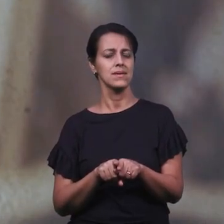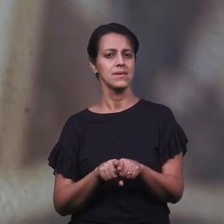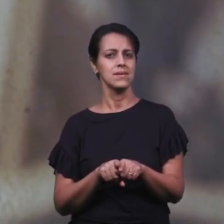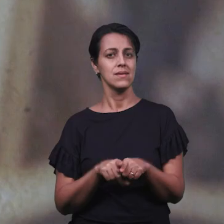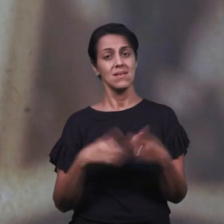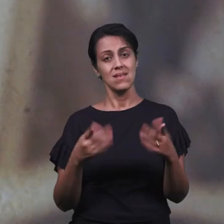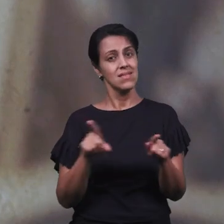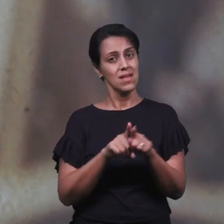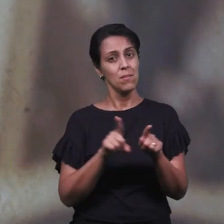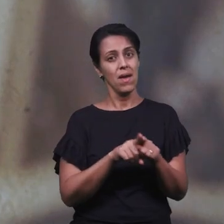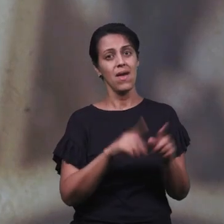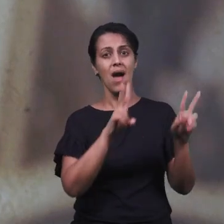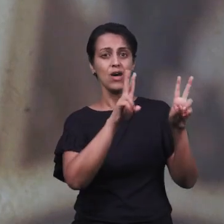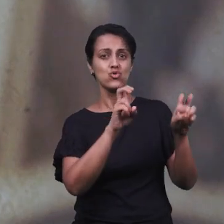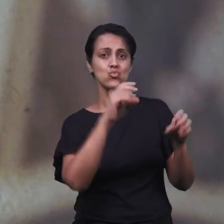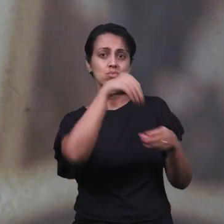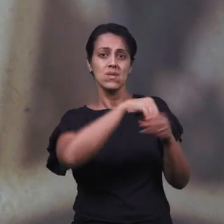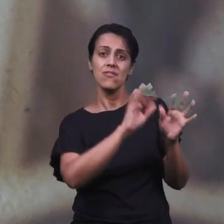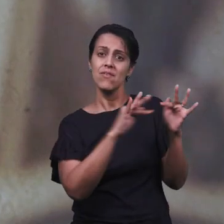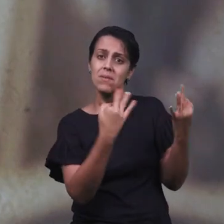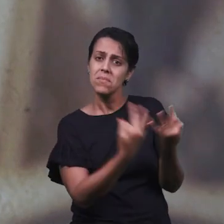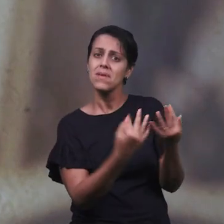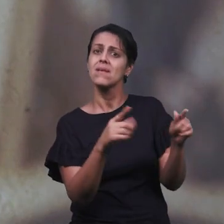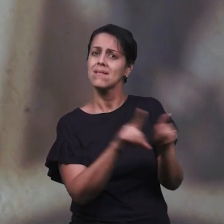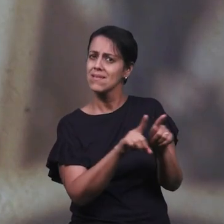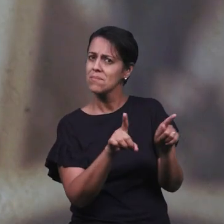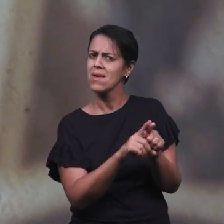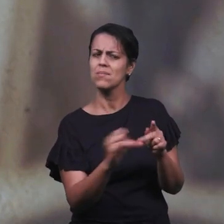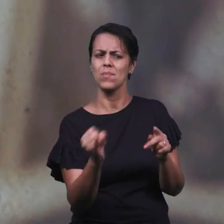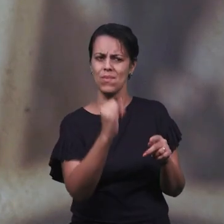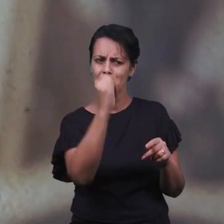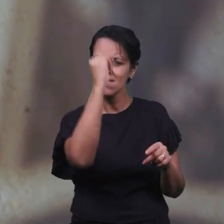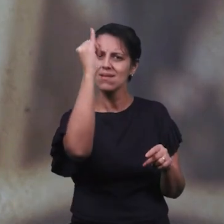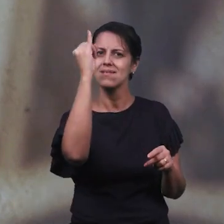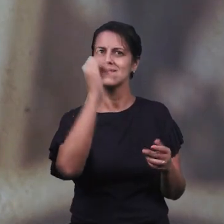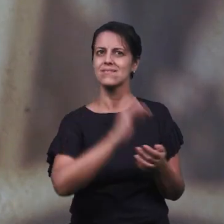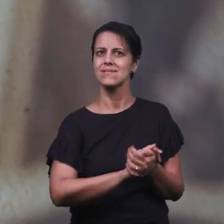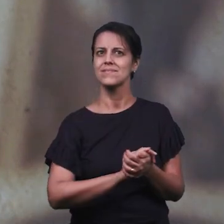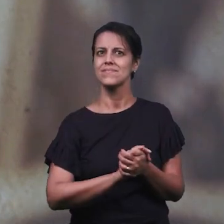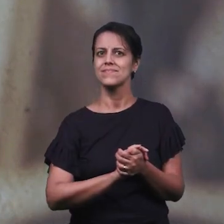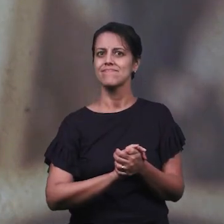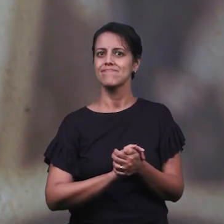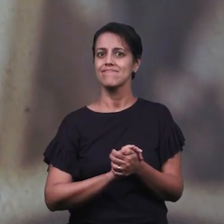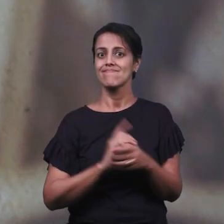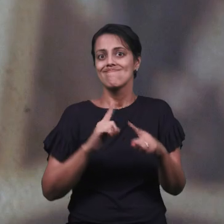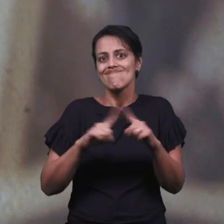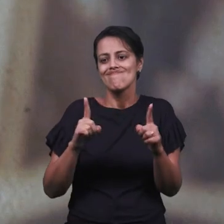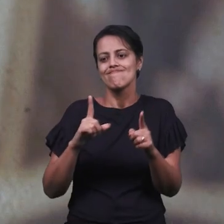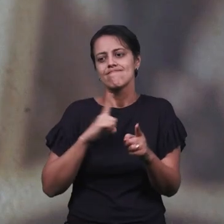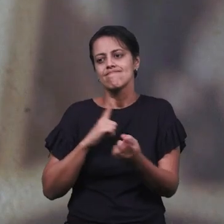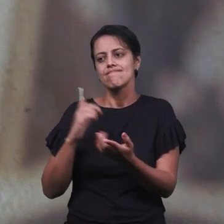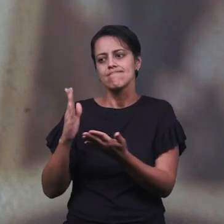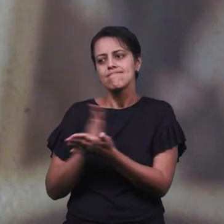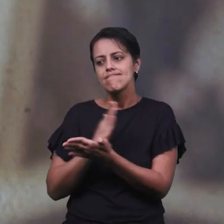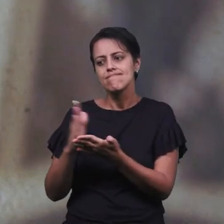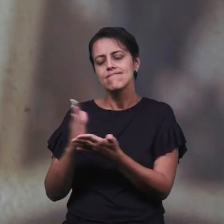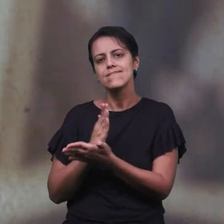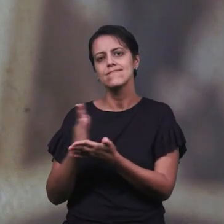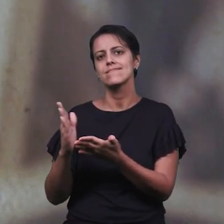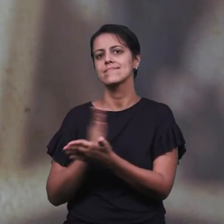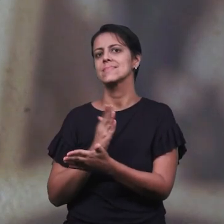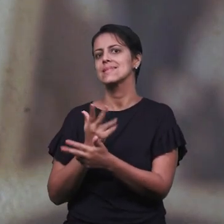questões de família, muito importante nas questões de família. Agora, existem certas questões